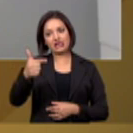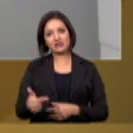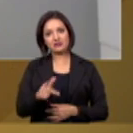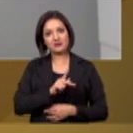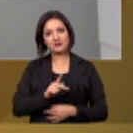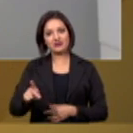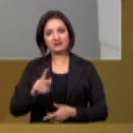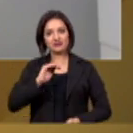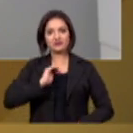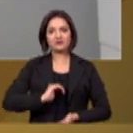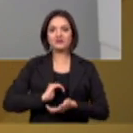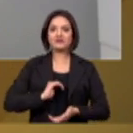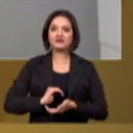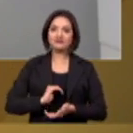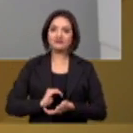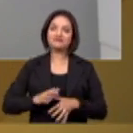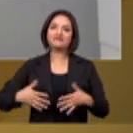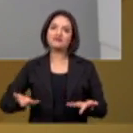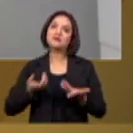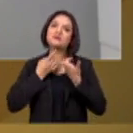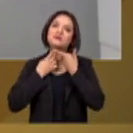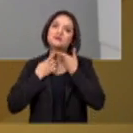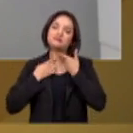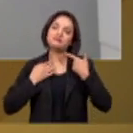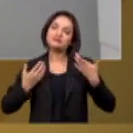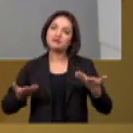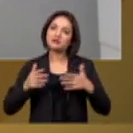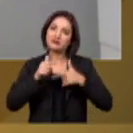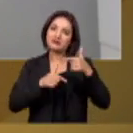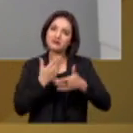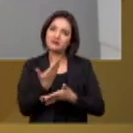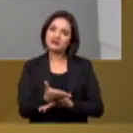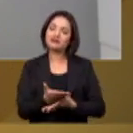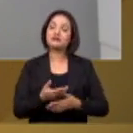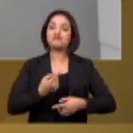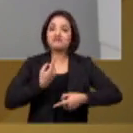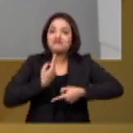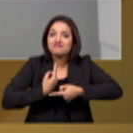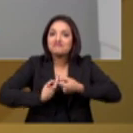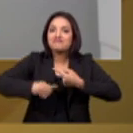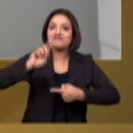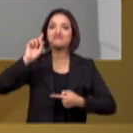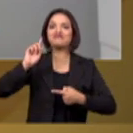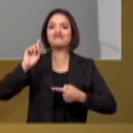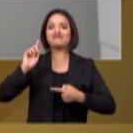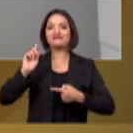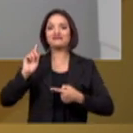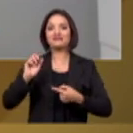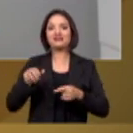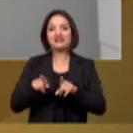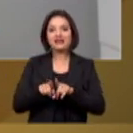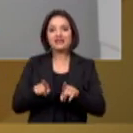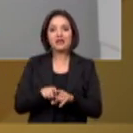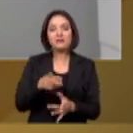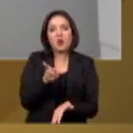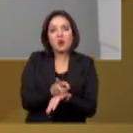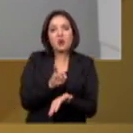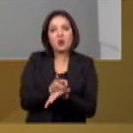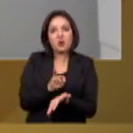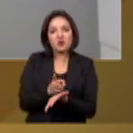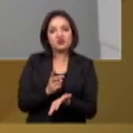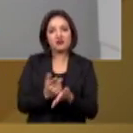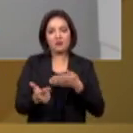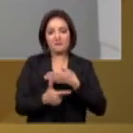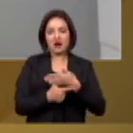federal um host que a gestão à frente da ponte pede muito sucesso e já formação do fundamental